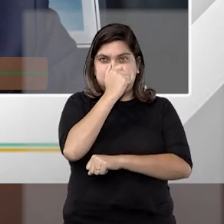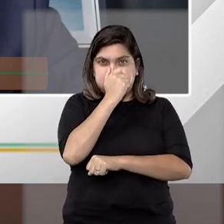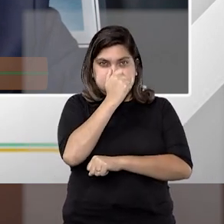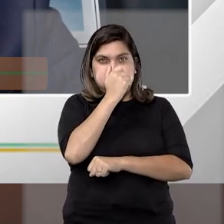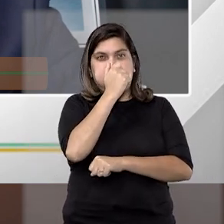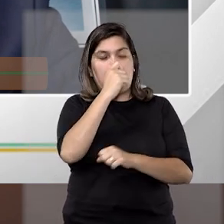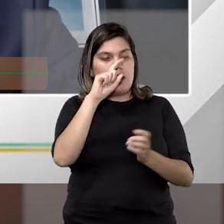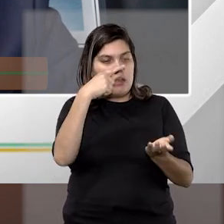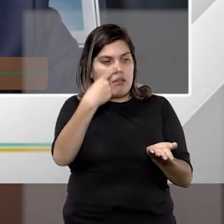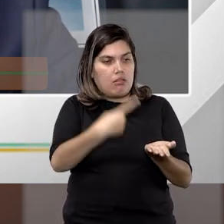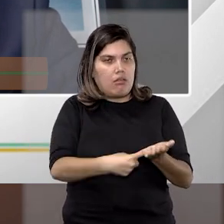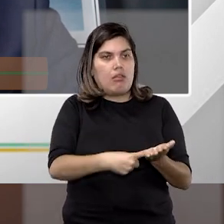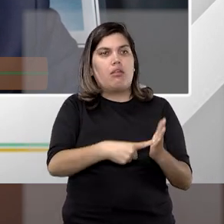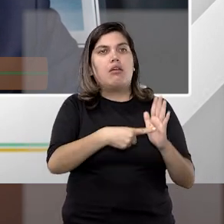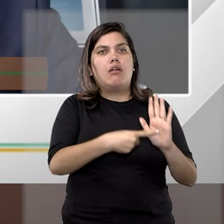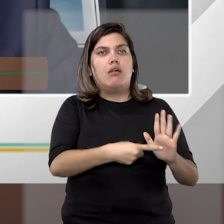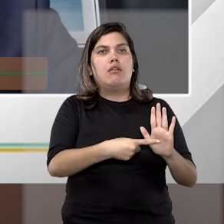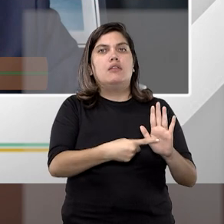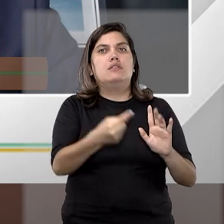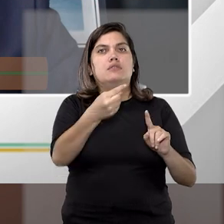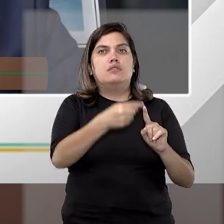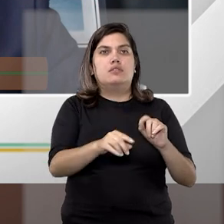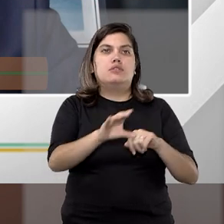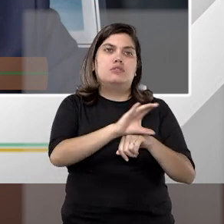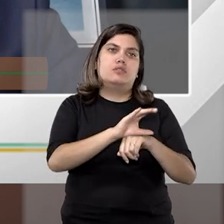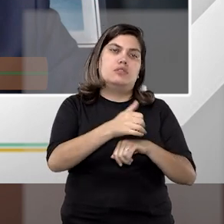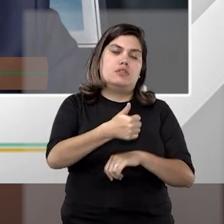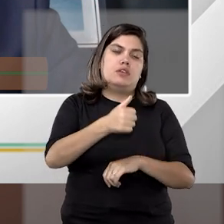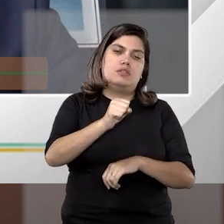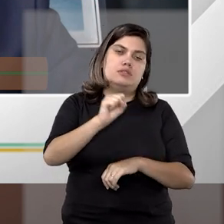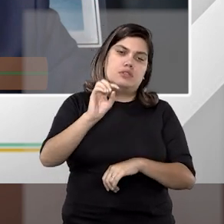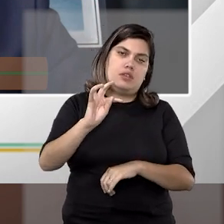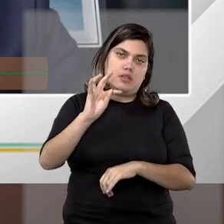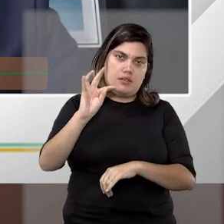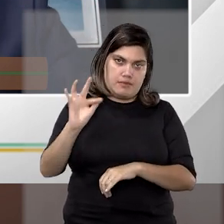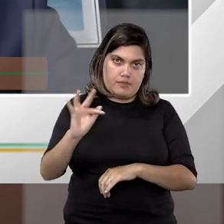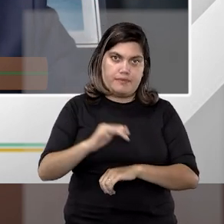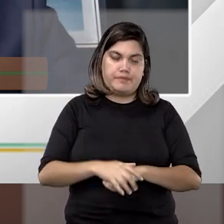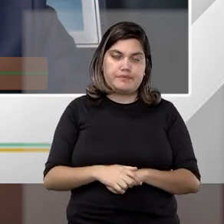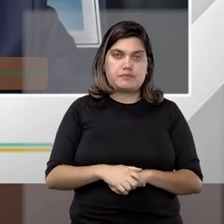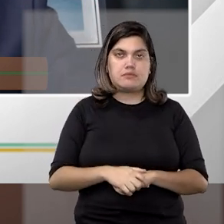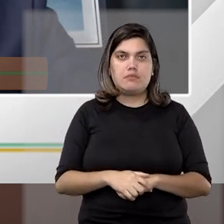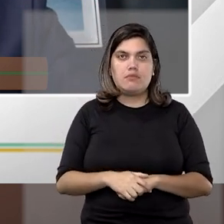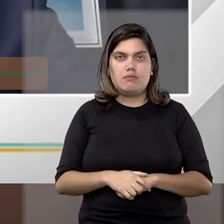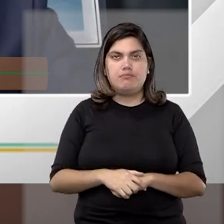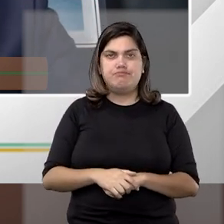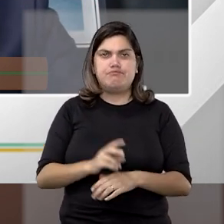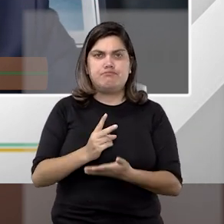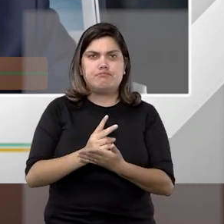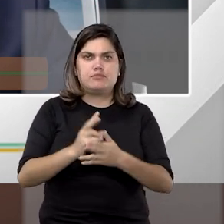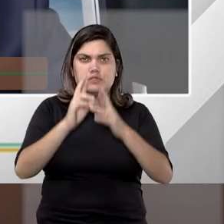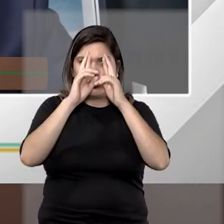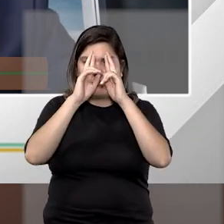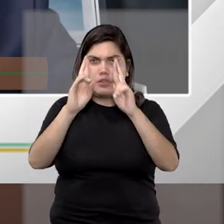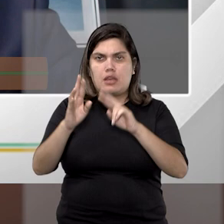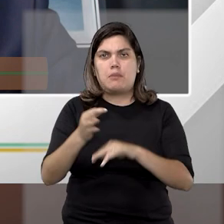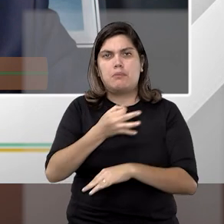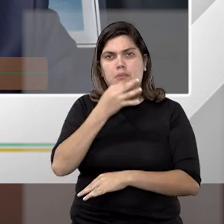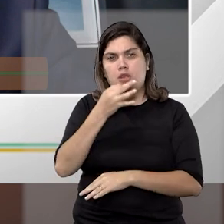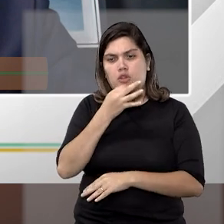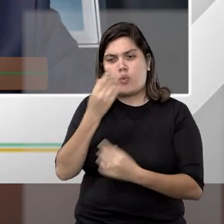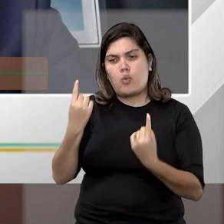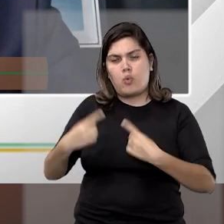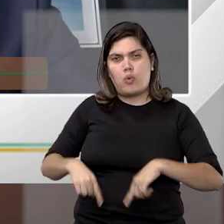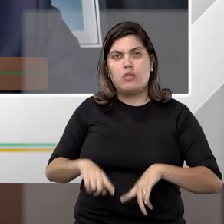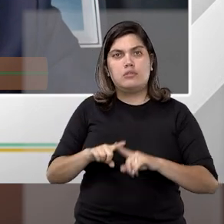carcerária inclusive decretar o estado de coisas inconstitucional pelo STF apesar disso com todo respeito